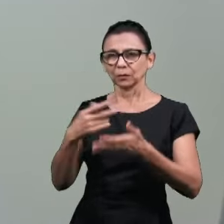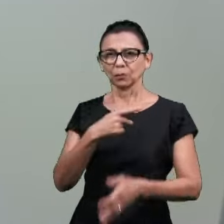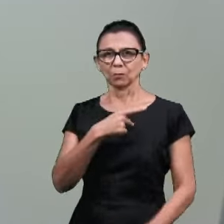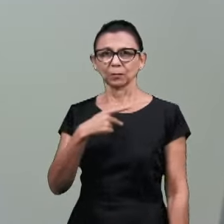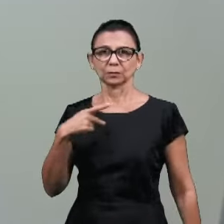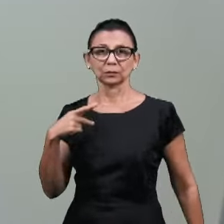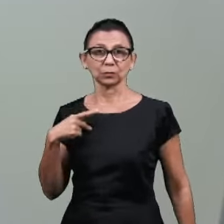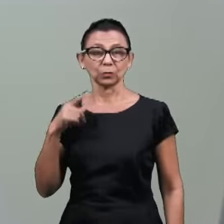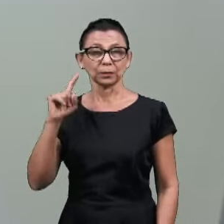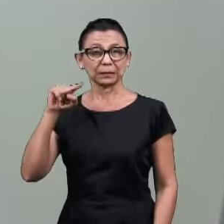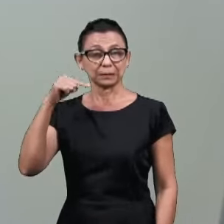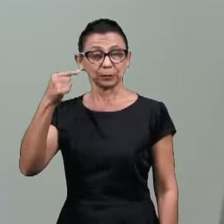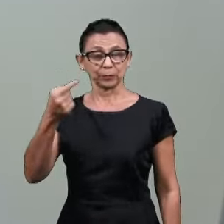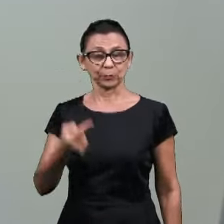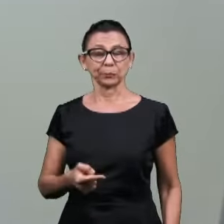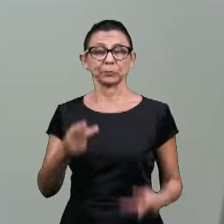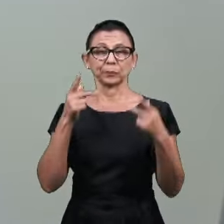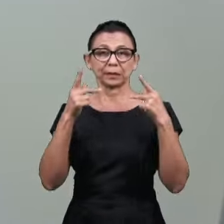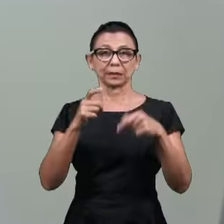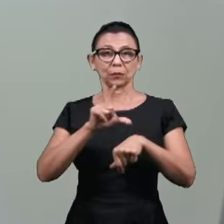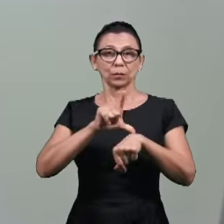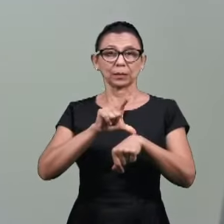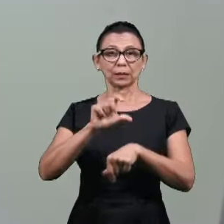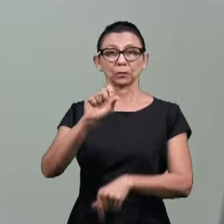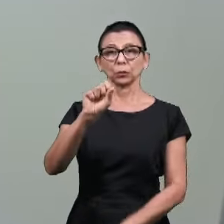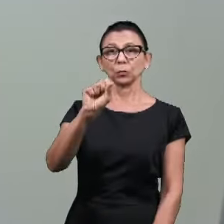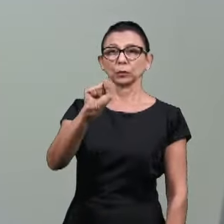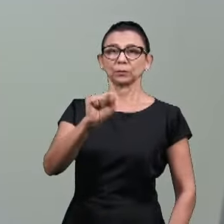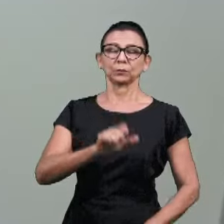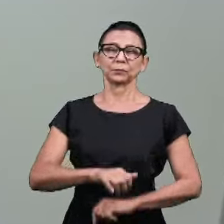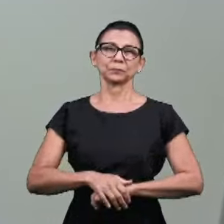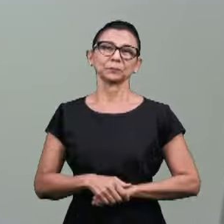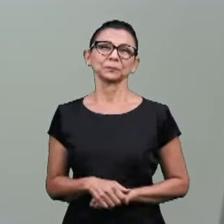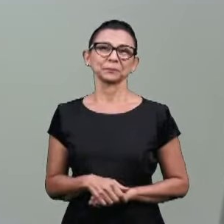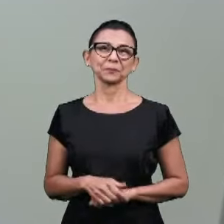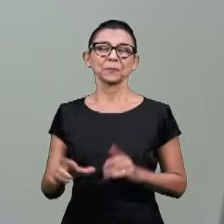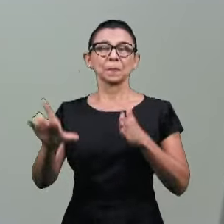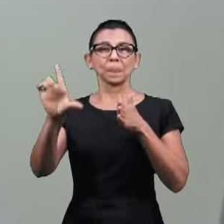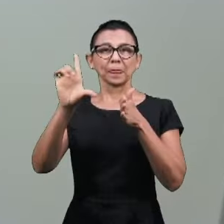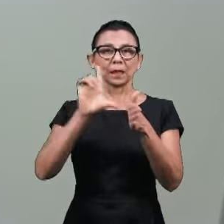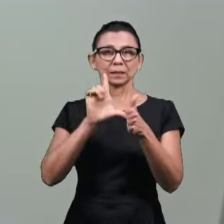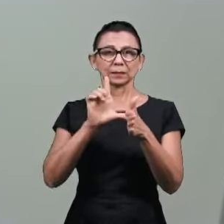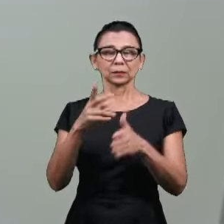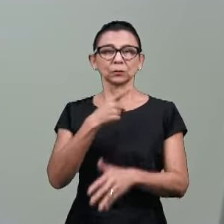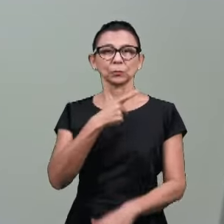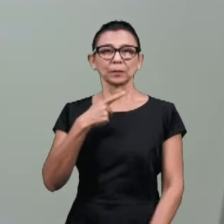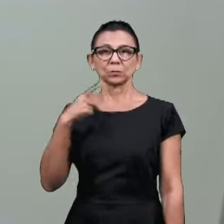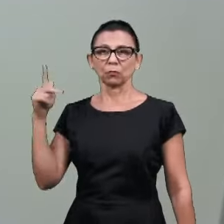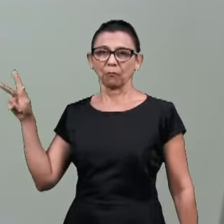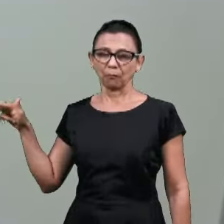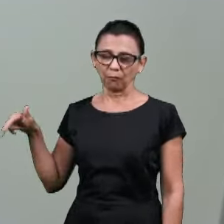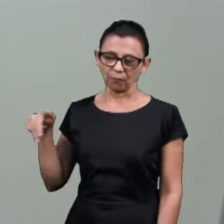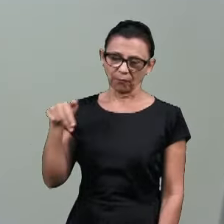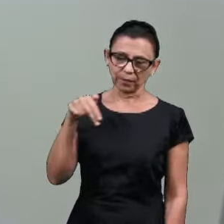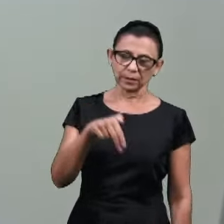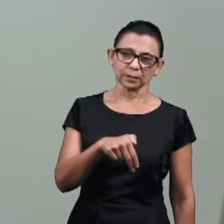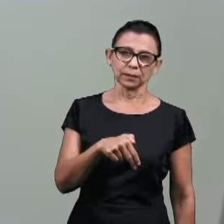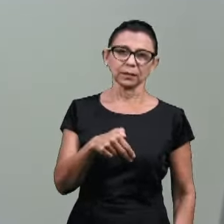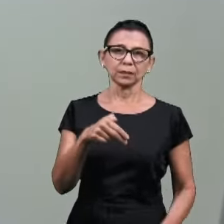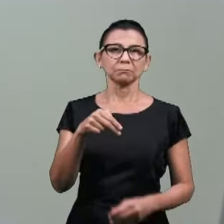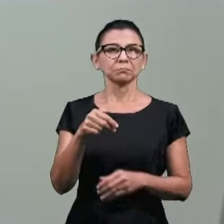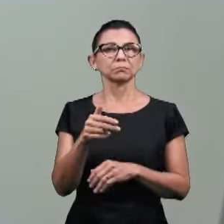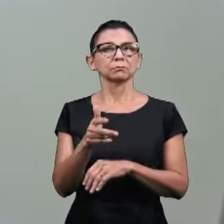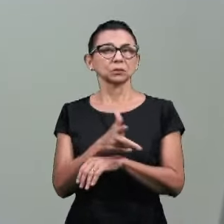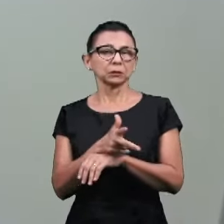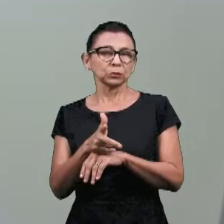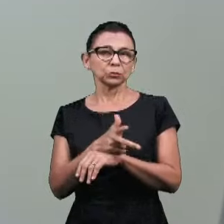Senhor às 8 horas da noite. O pastor, antes, ele passa aqui em nossos estúdios da Rádio TV Web Manaim para poder